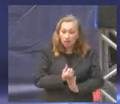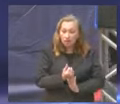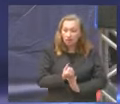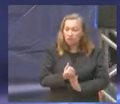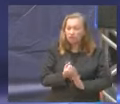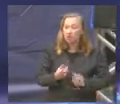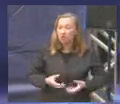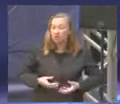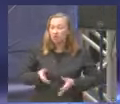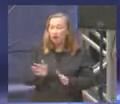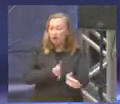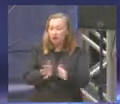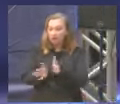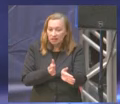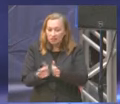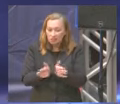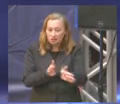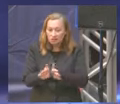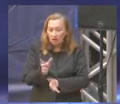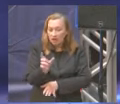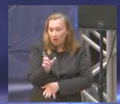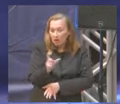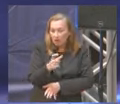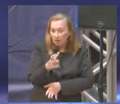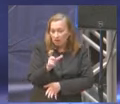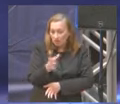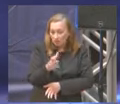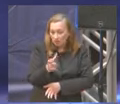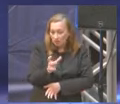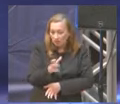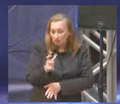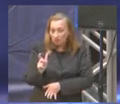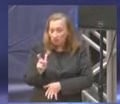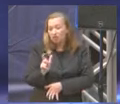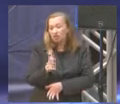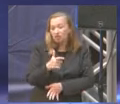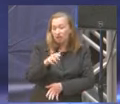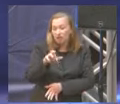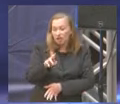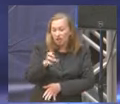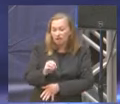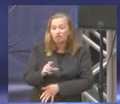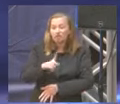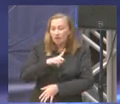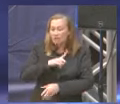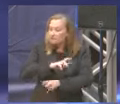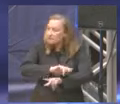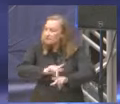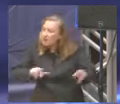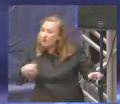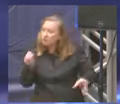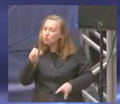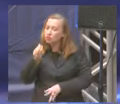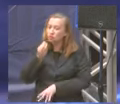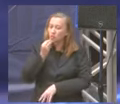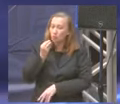a crédito, outras coisas assim. Você tem aí uma série de oportunidades,